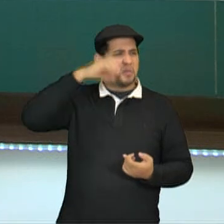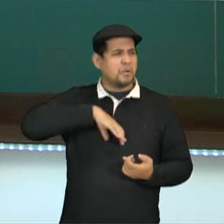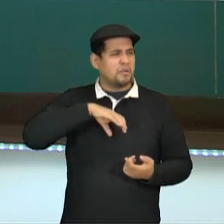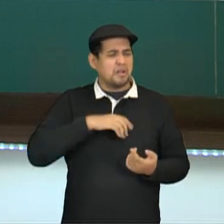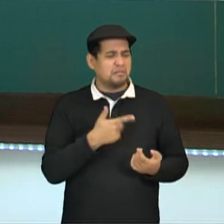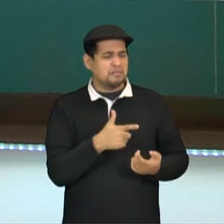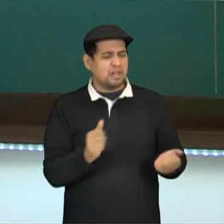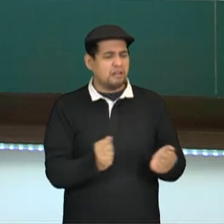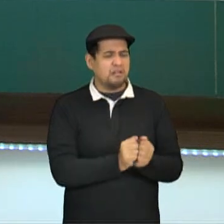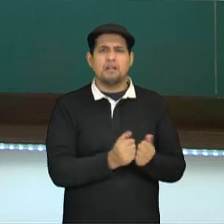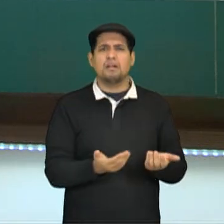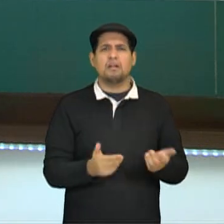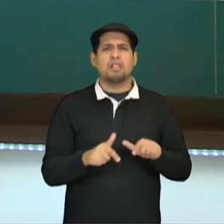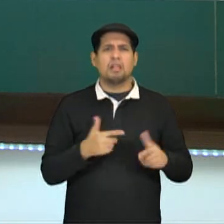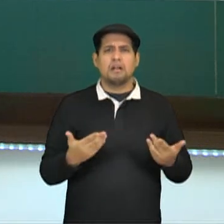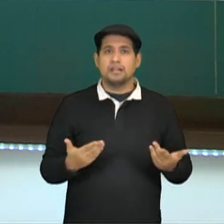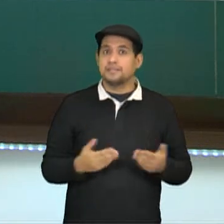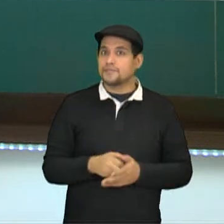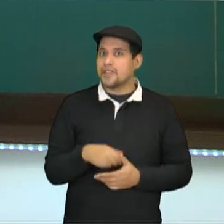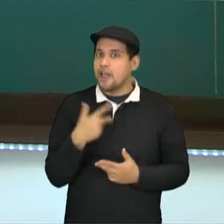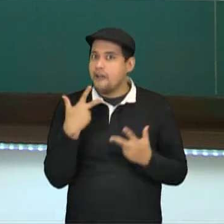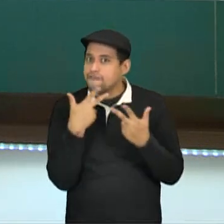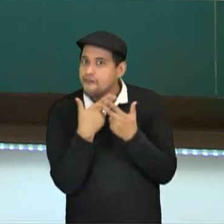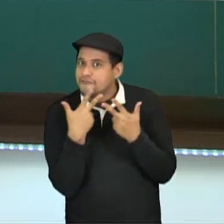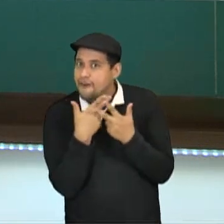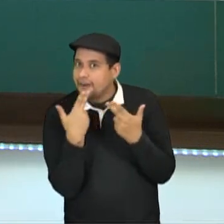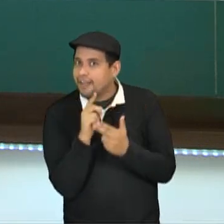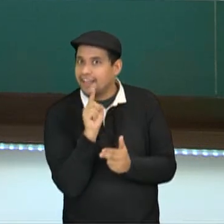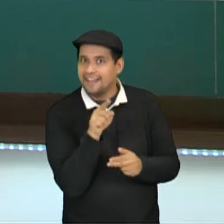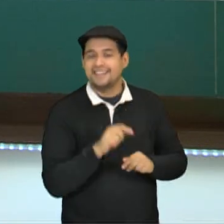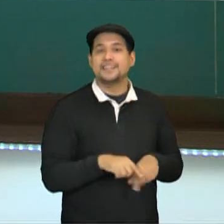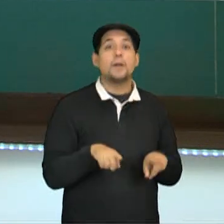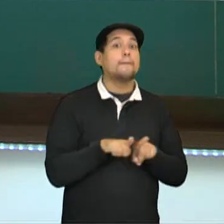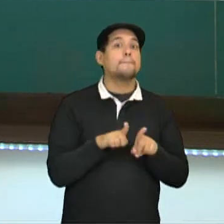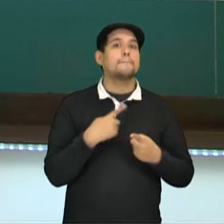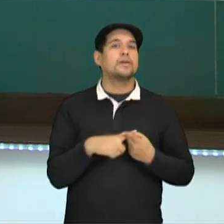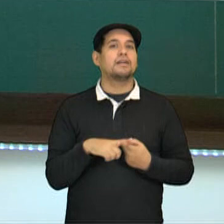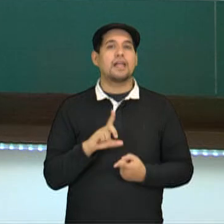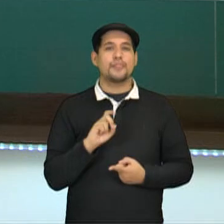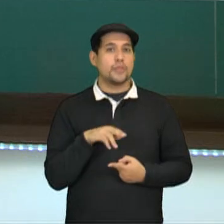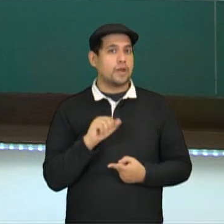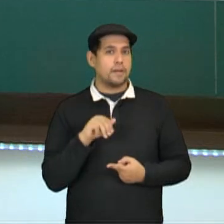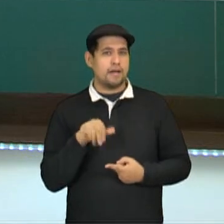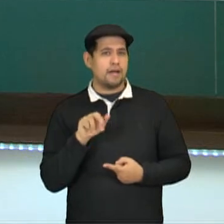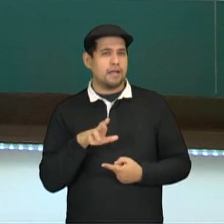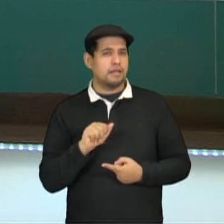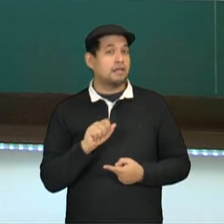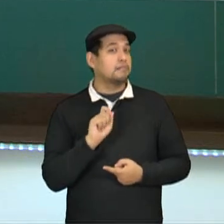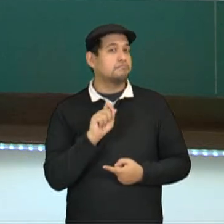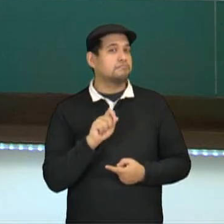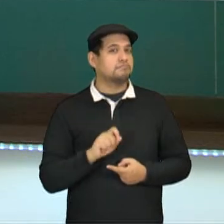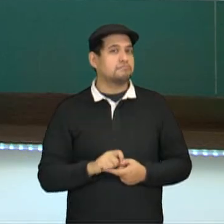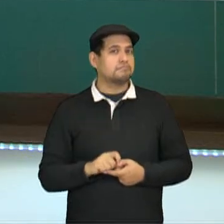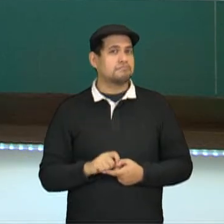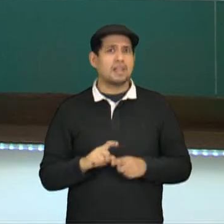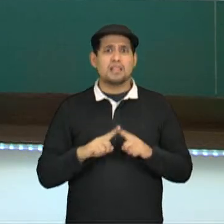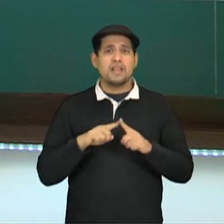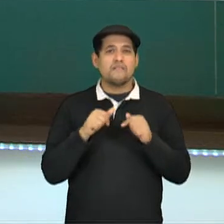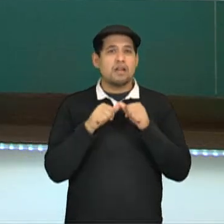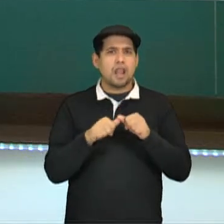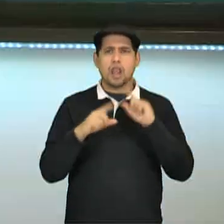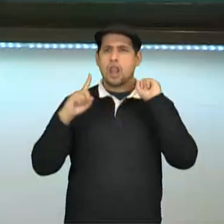exercício? Gente, fofoca histórica. Rainha Dona Maria, ela estava